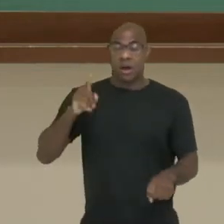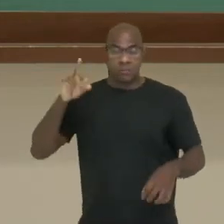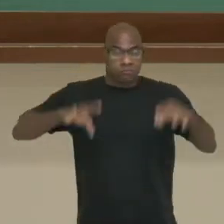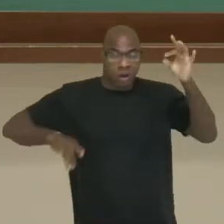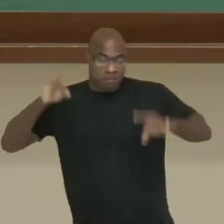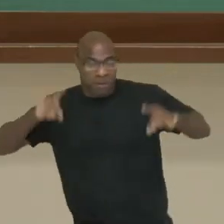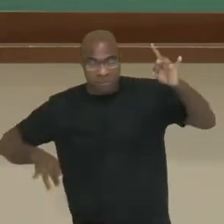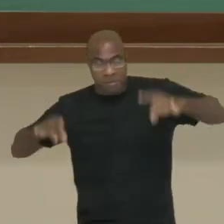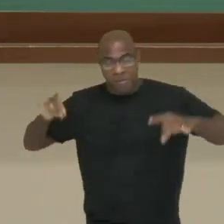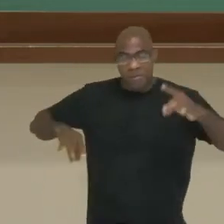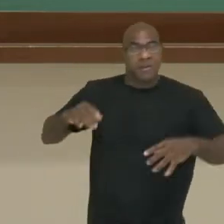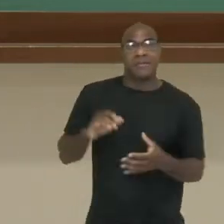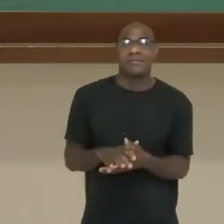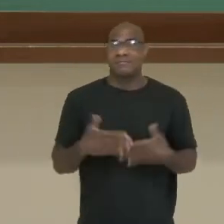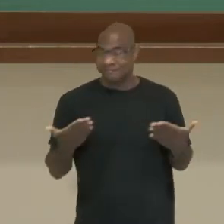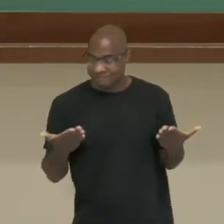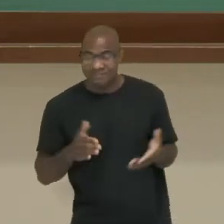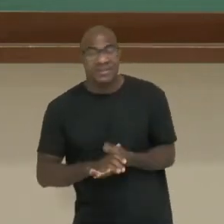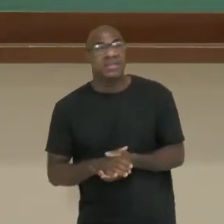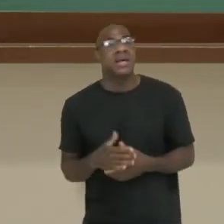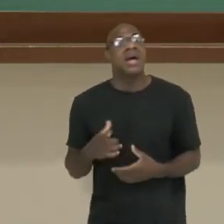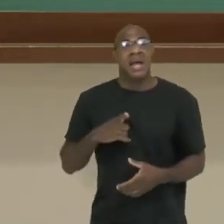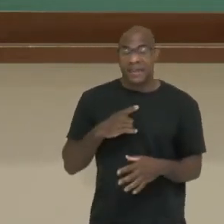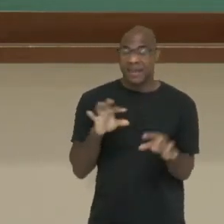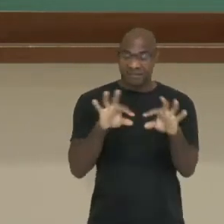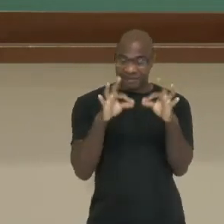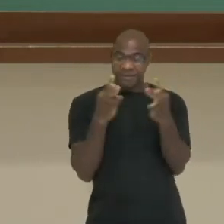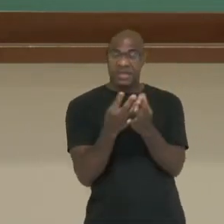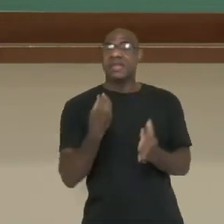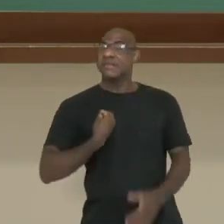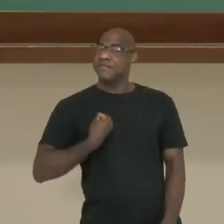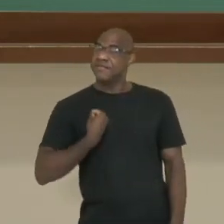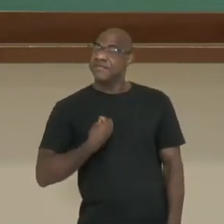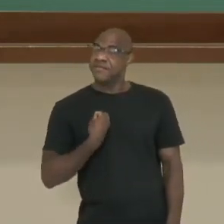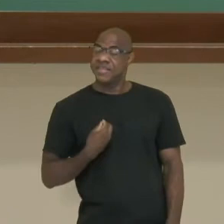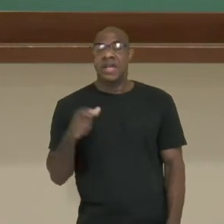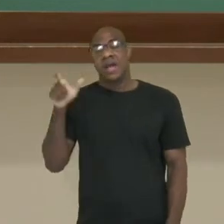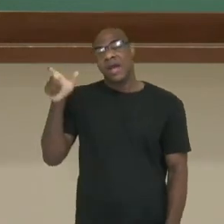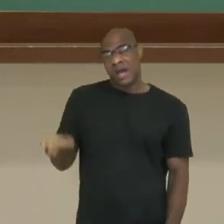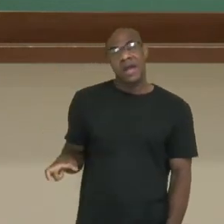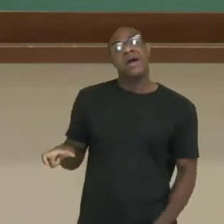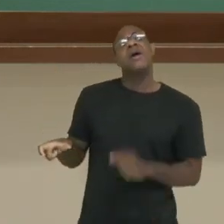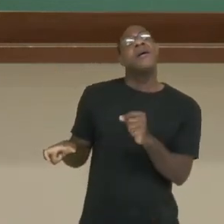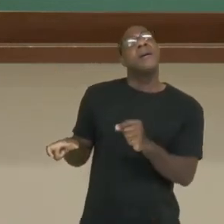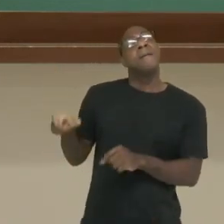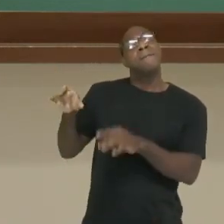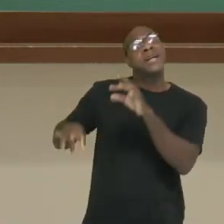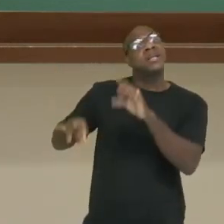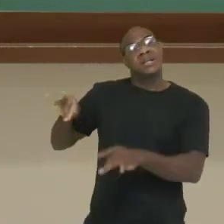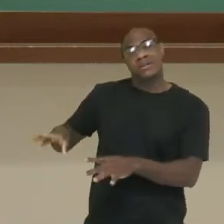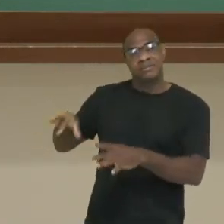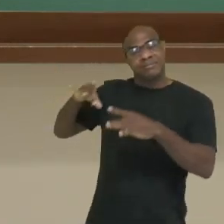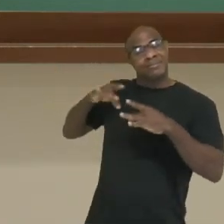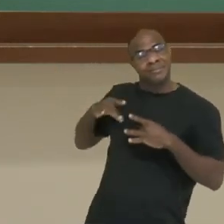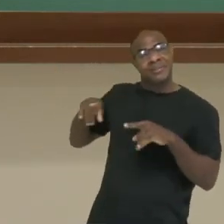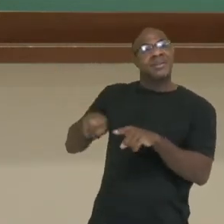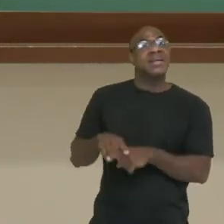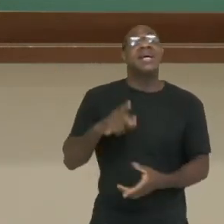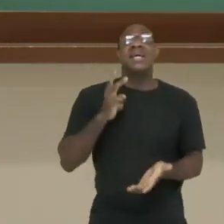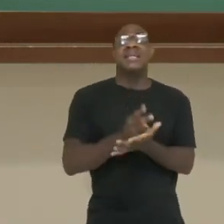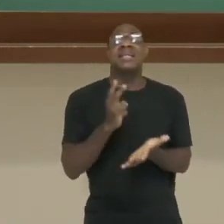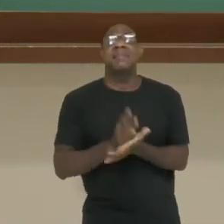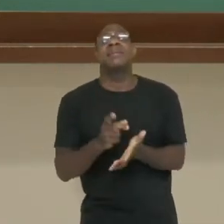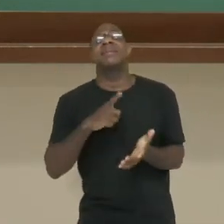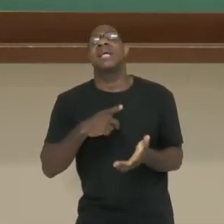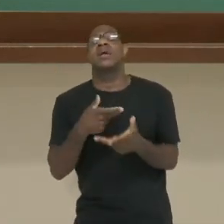outro. Geralmente eram famílias que viviam as personagens por sua vida inteira, porque sempre tem coisas diferentes para